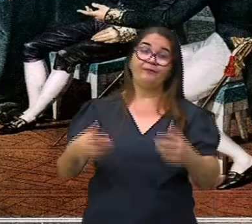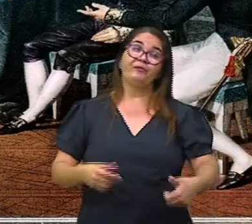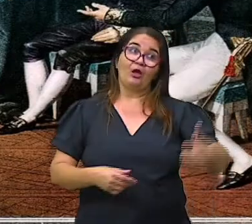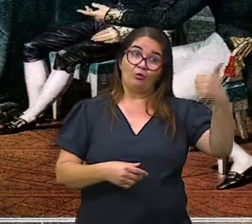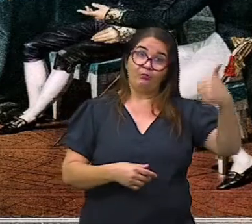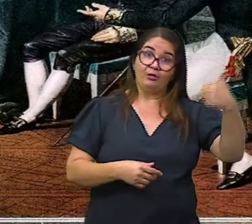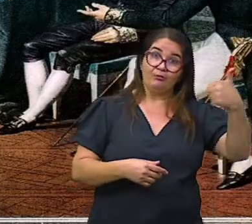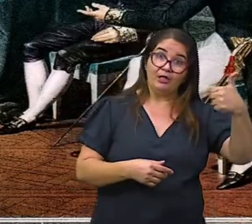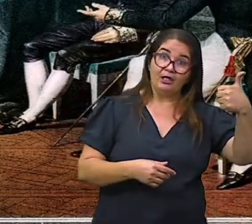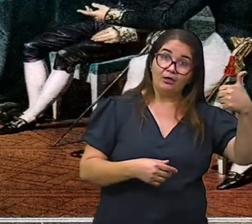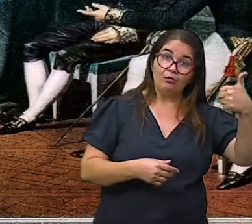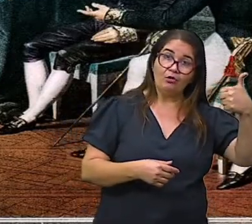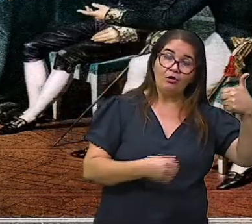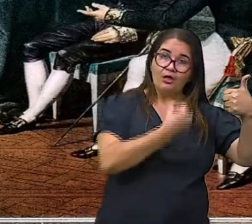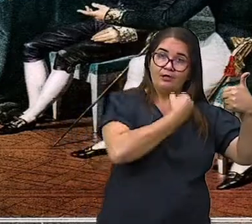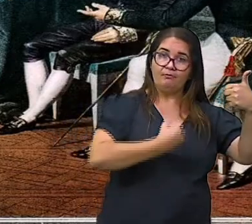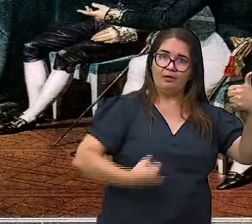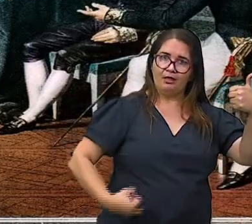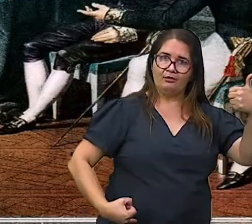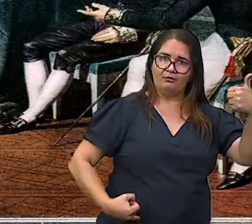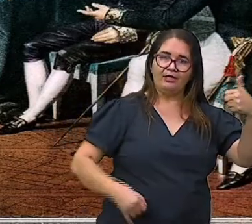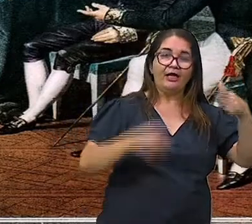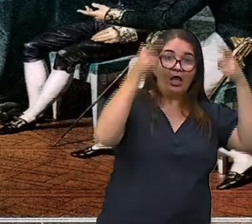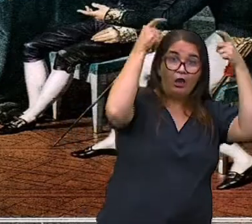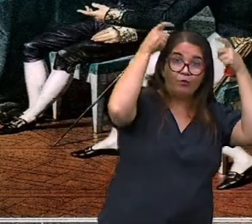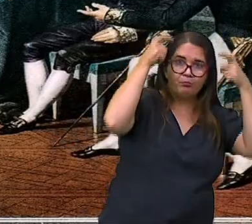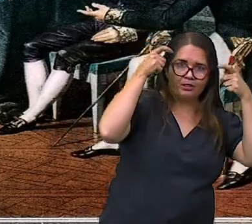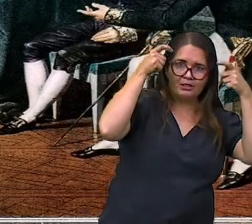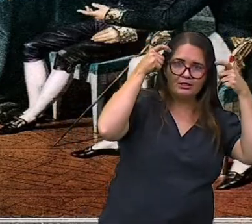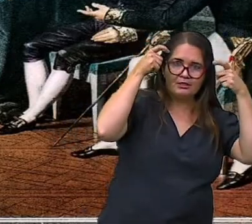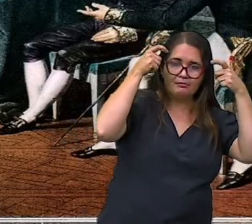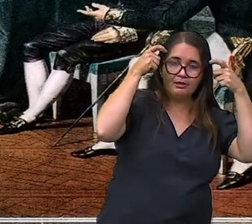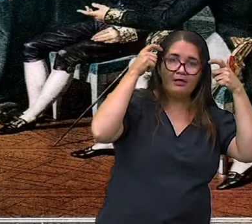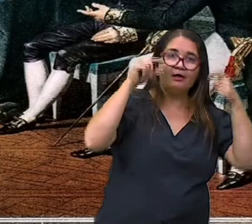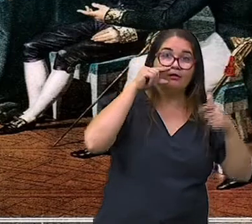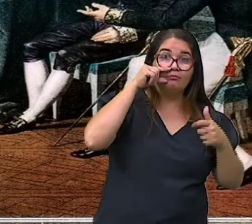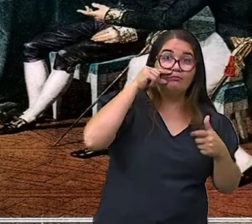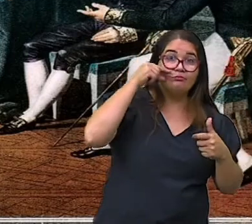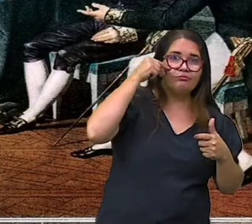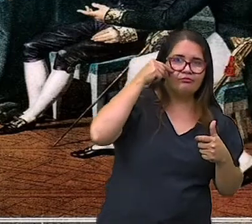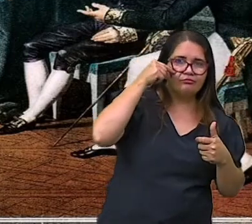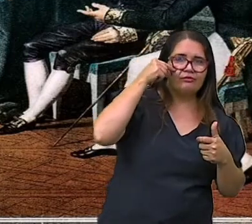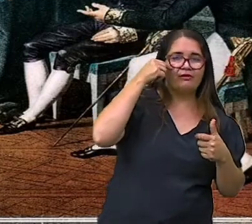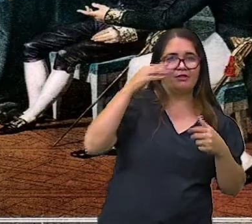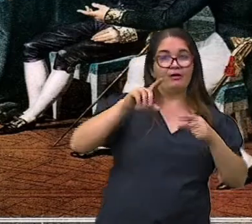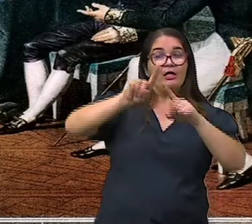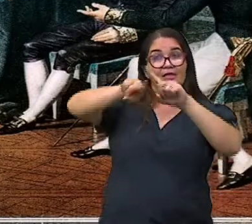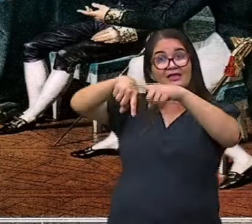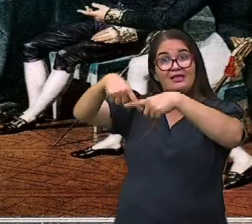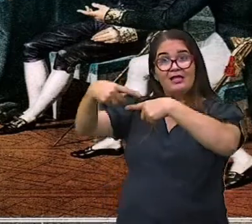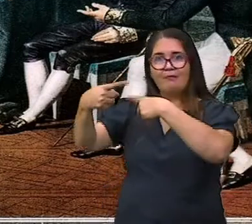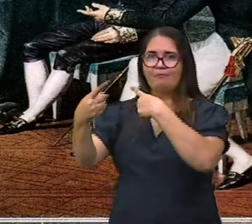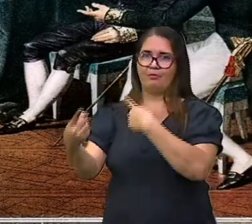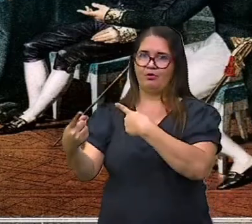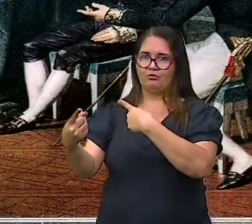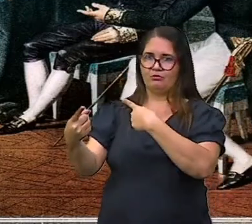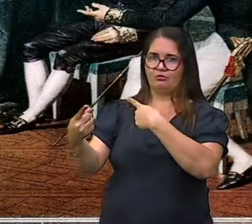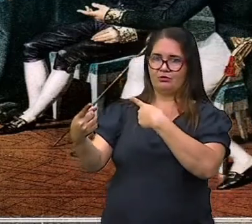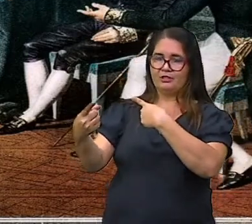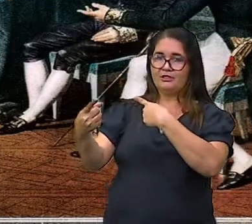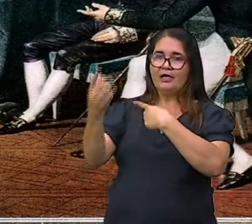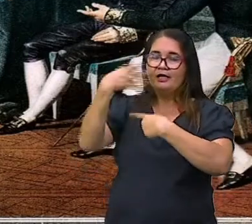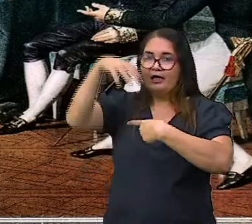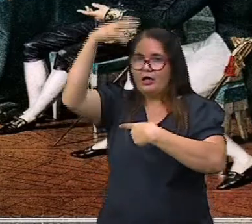ainda era Dom Pedro, o príncipe. Depois, com a independência, é que ele vai ser coroado como Dom Pedro